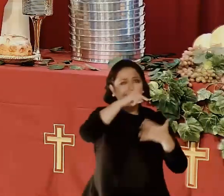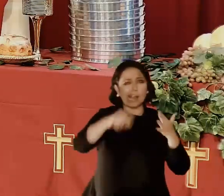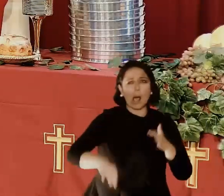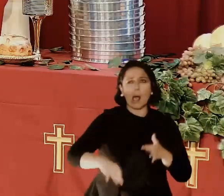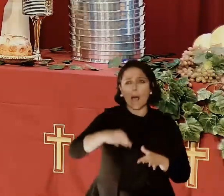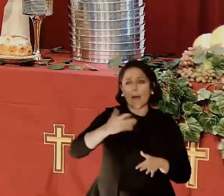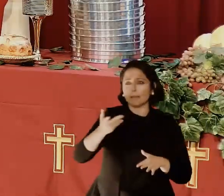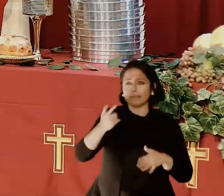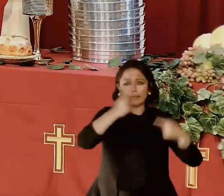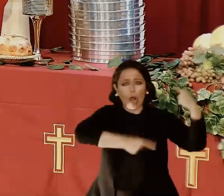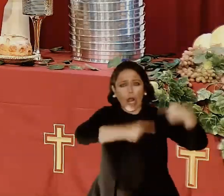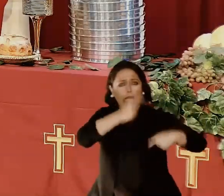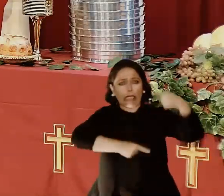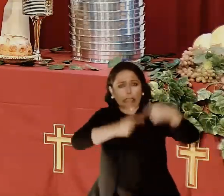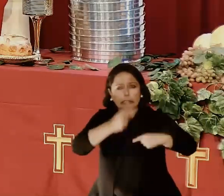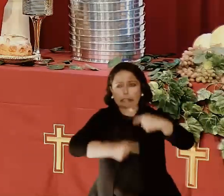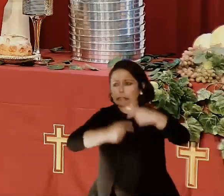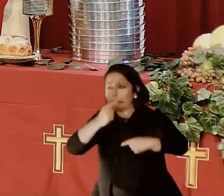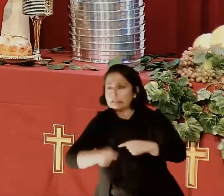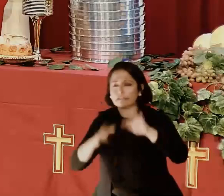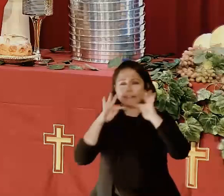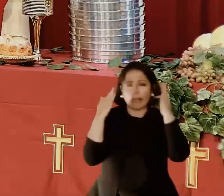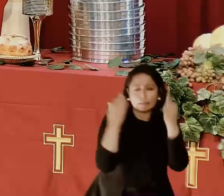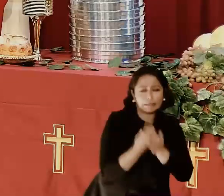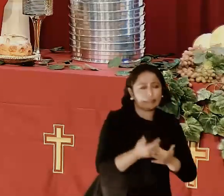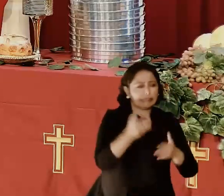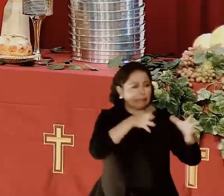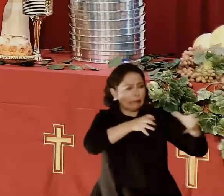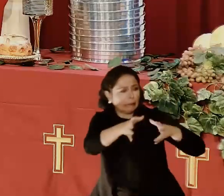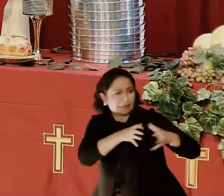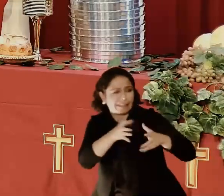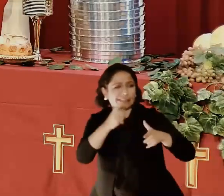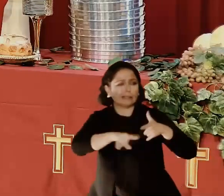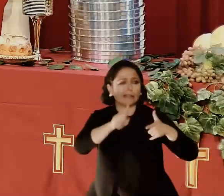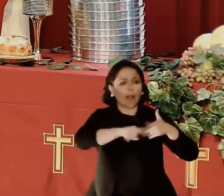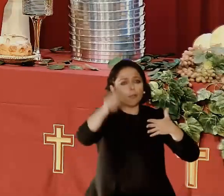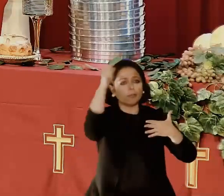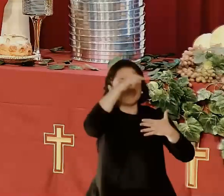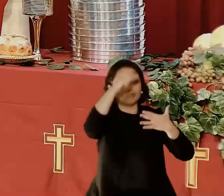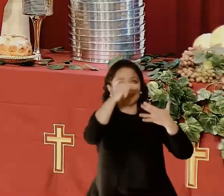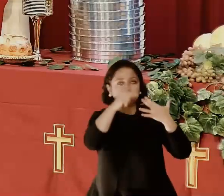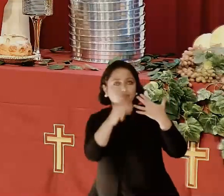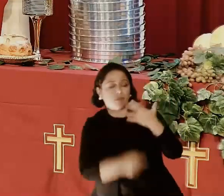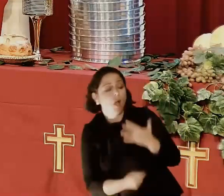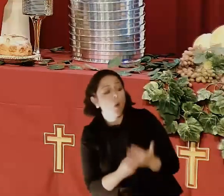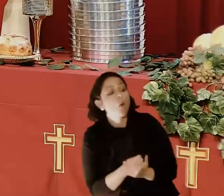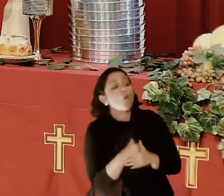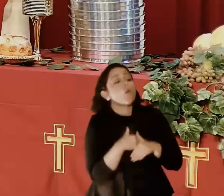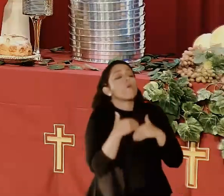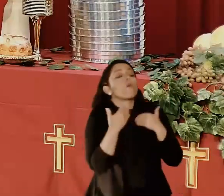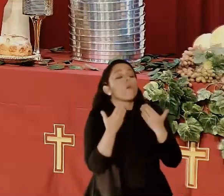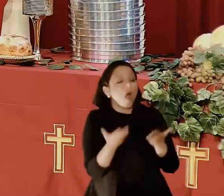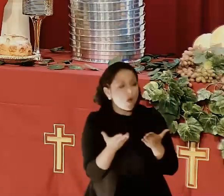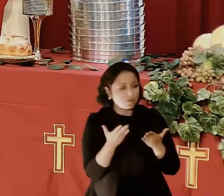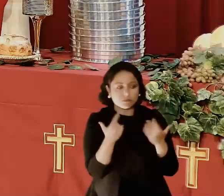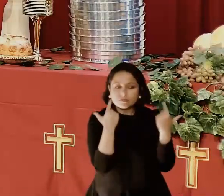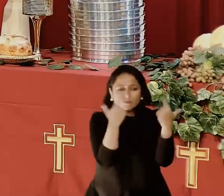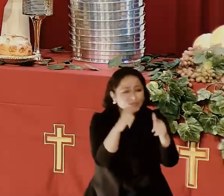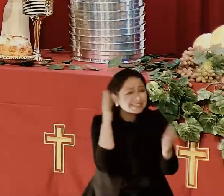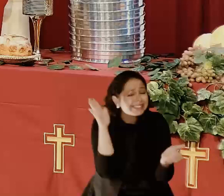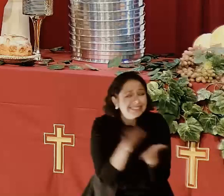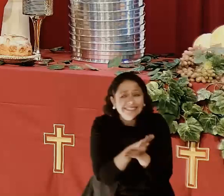políticas, econômicas, emocionais, de relacionamentos, seja quais forem. Não há